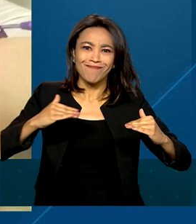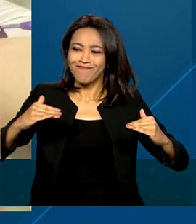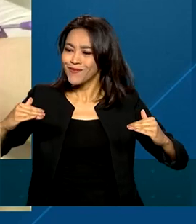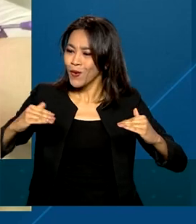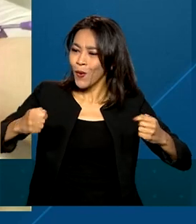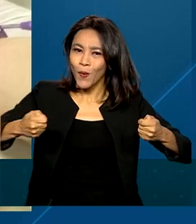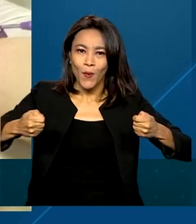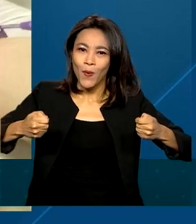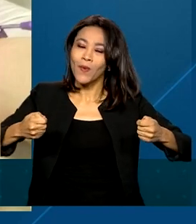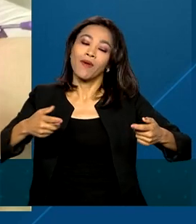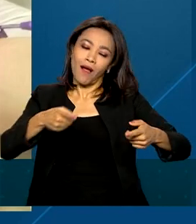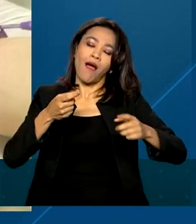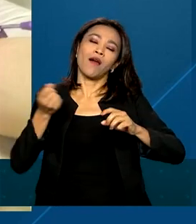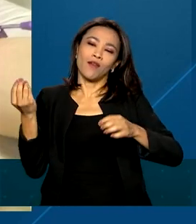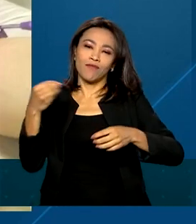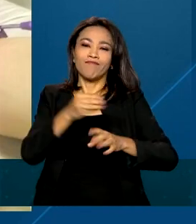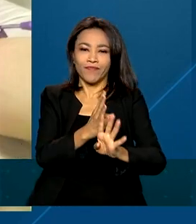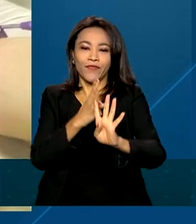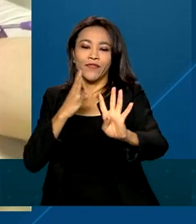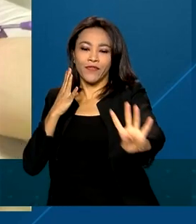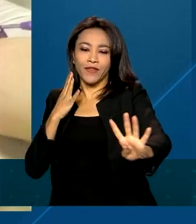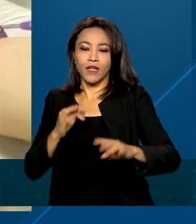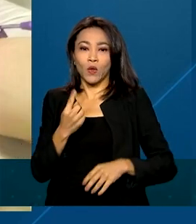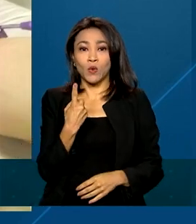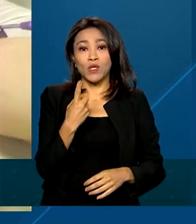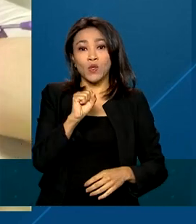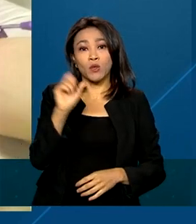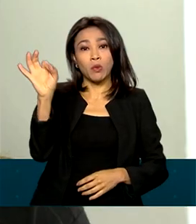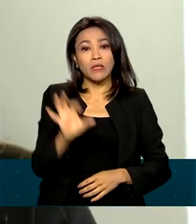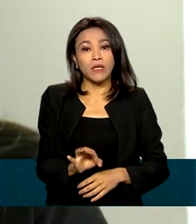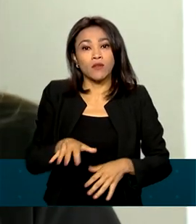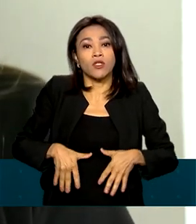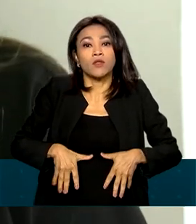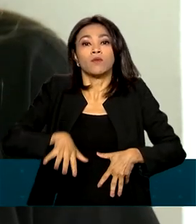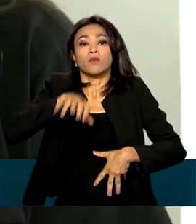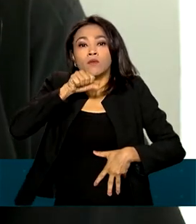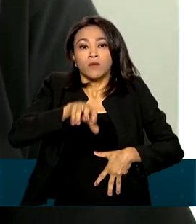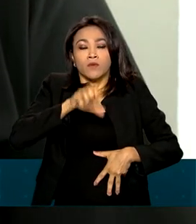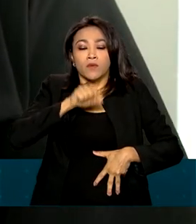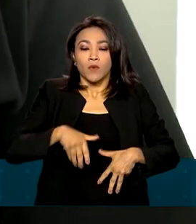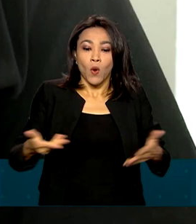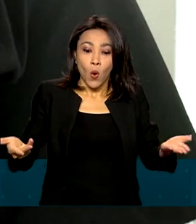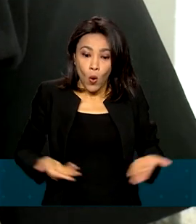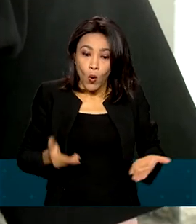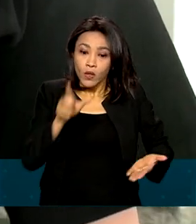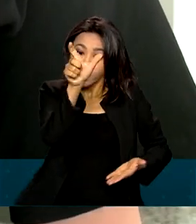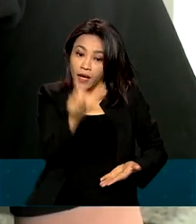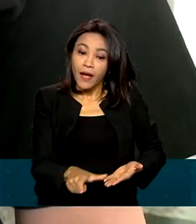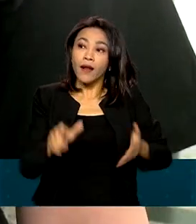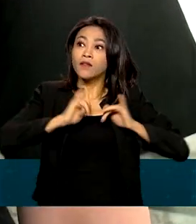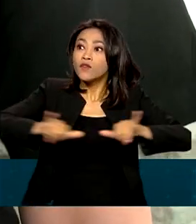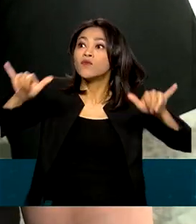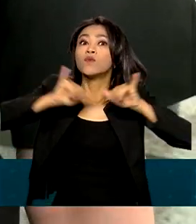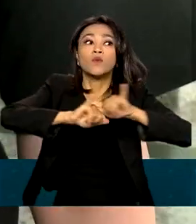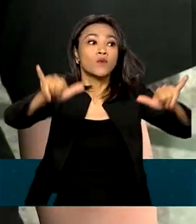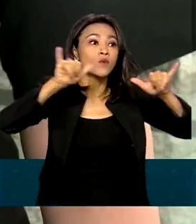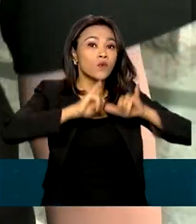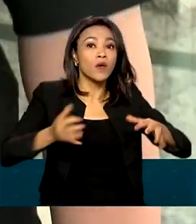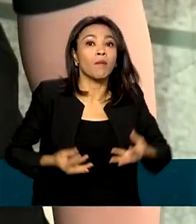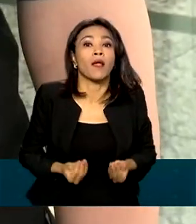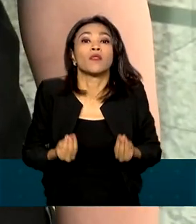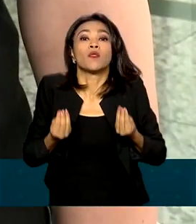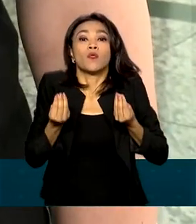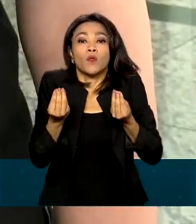lista de transplante com 18% de capacidade pulmonar. Hoje a Jéssica faz campanha pela doação de órgãos. O